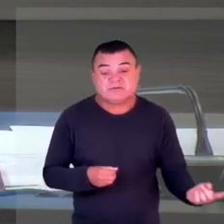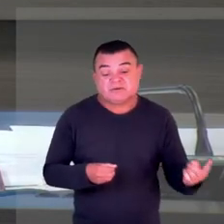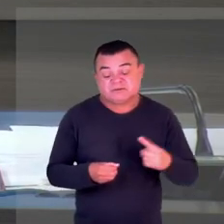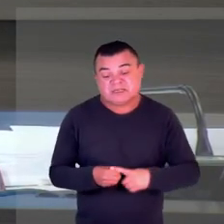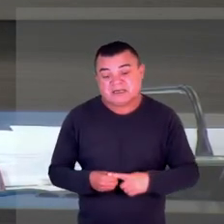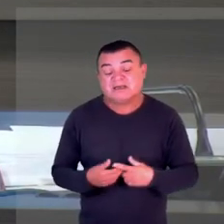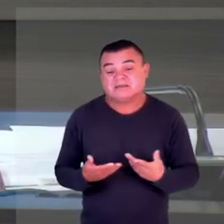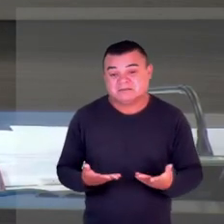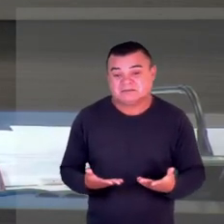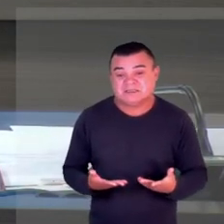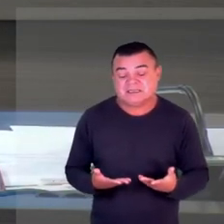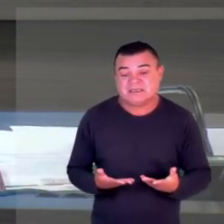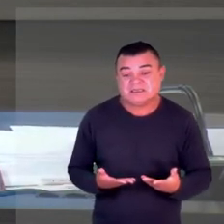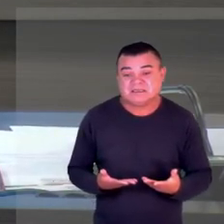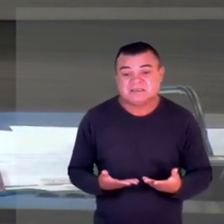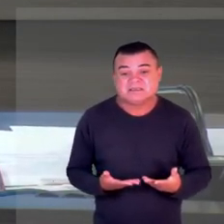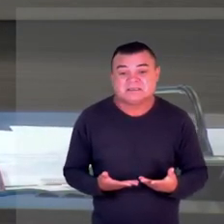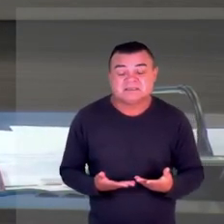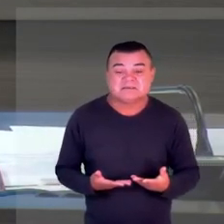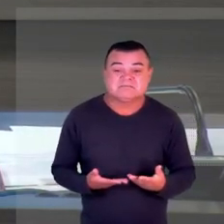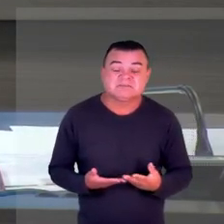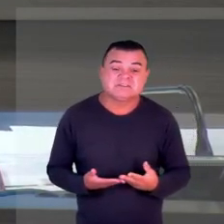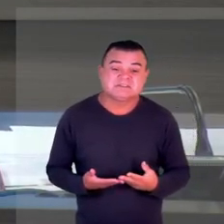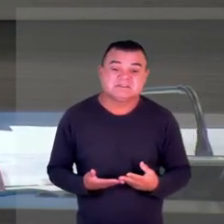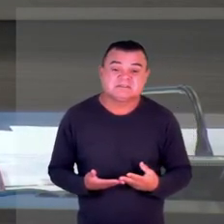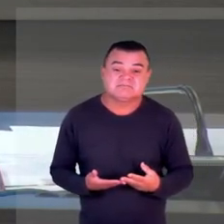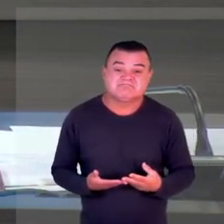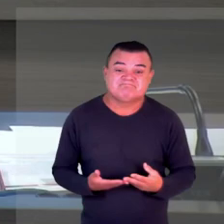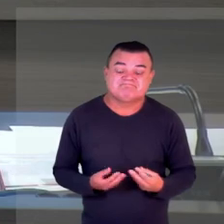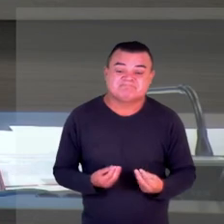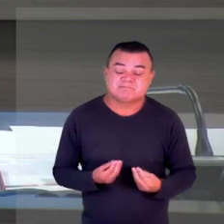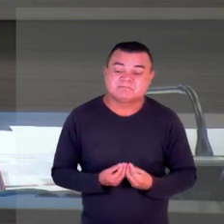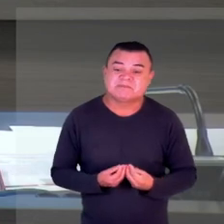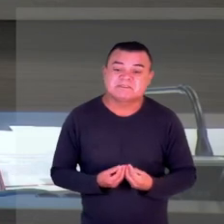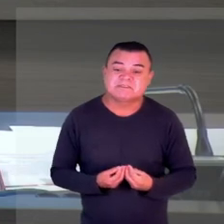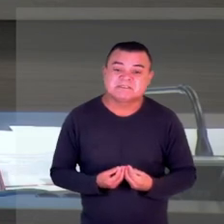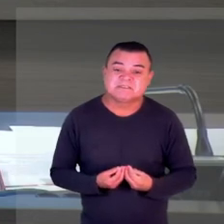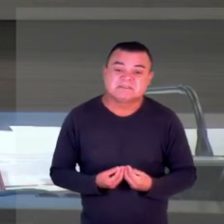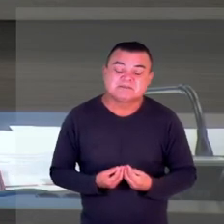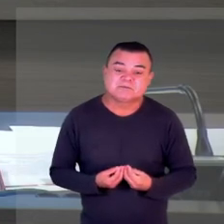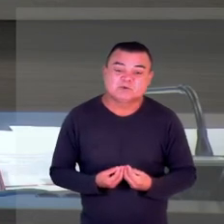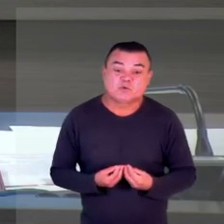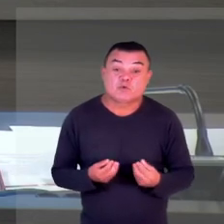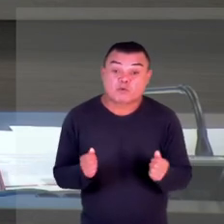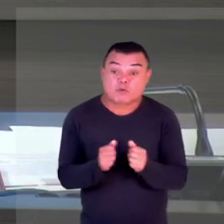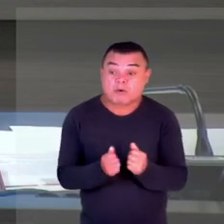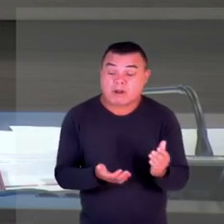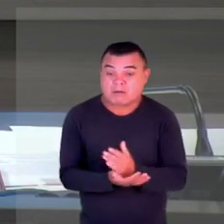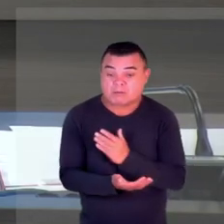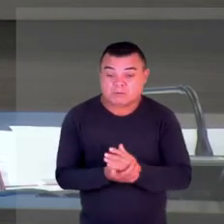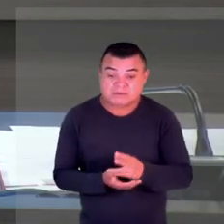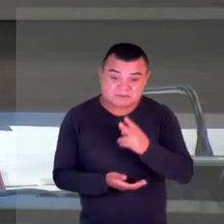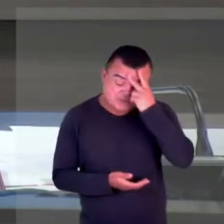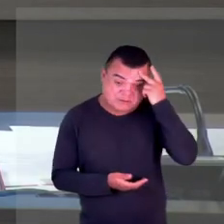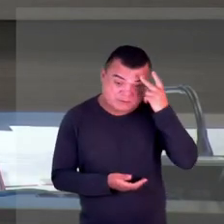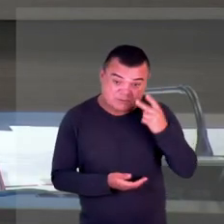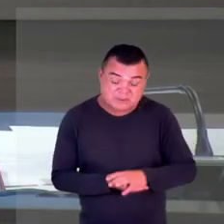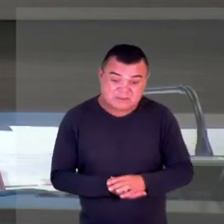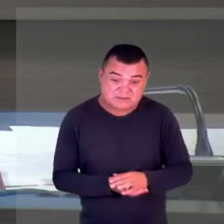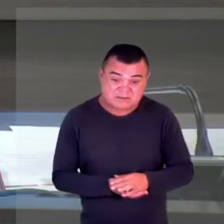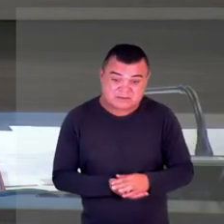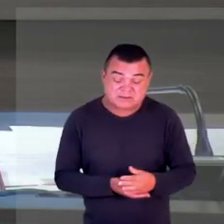né Eh com a n né como algumas pessoas né mais antigas né Eh em que